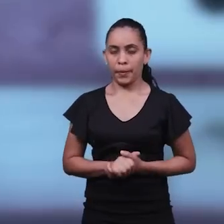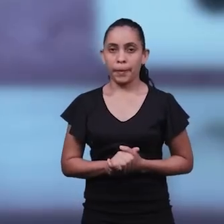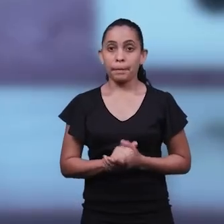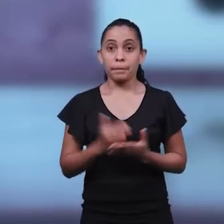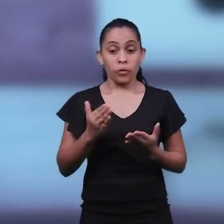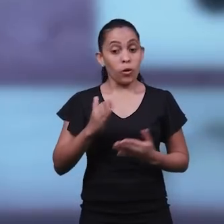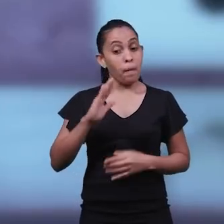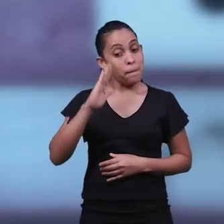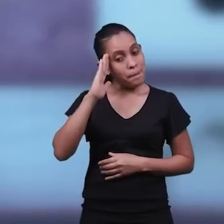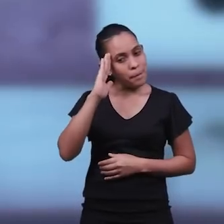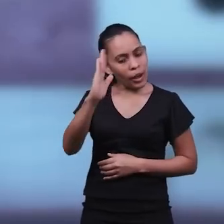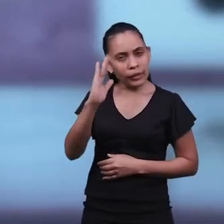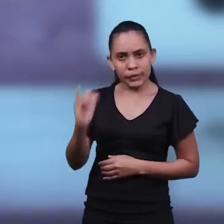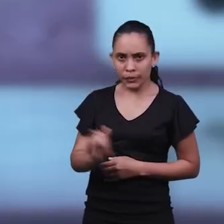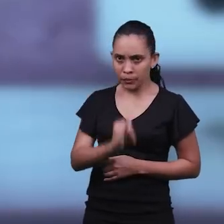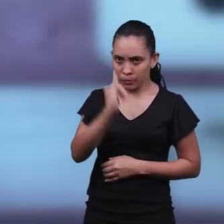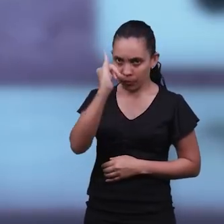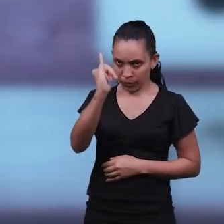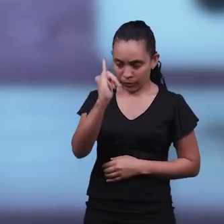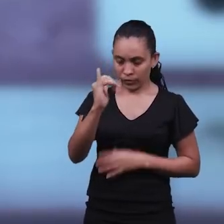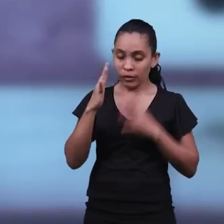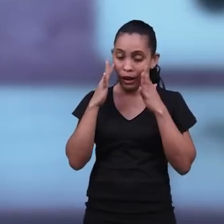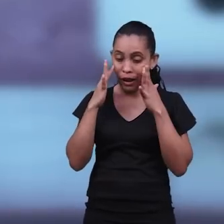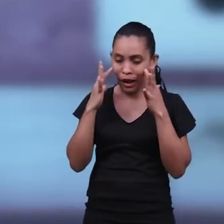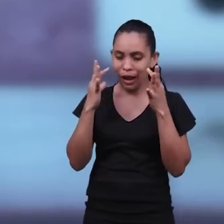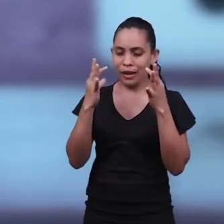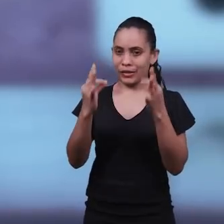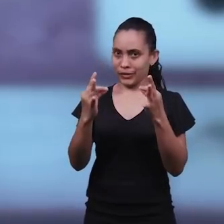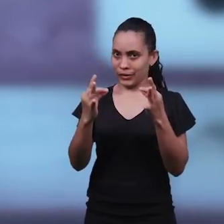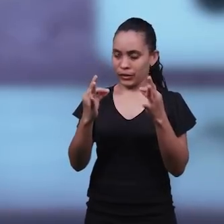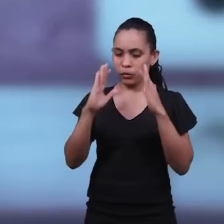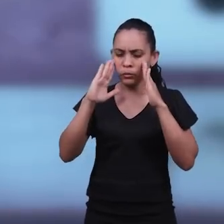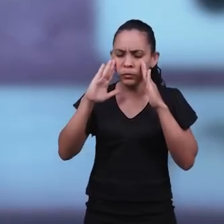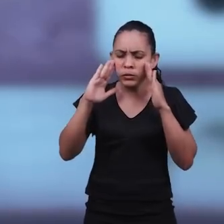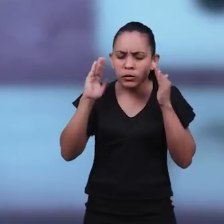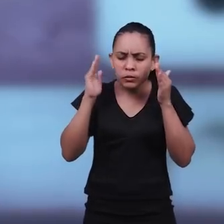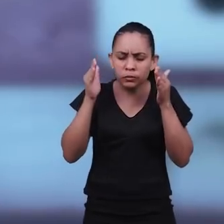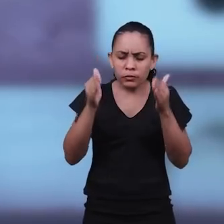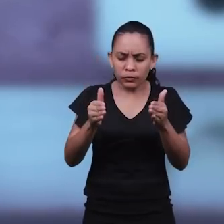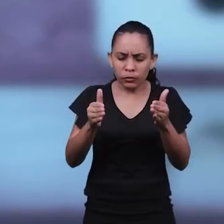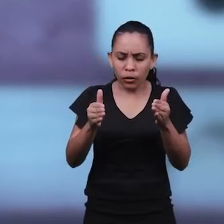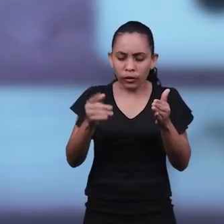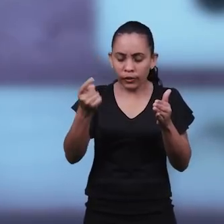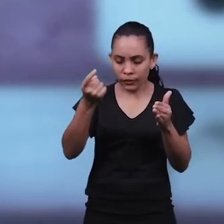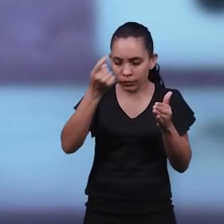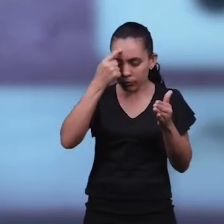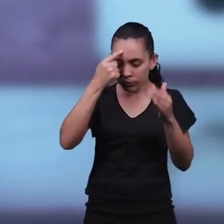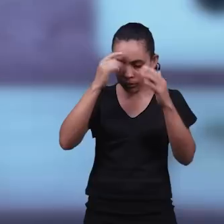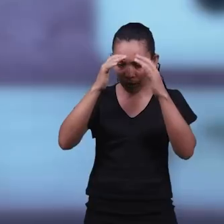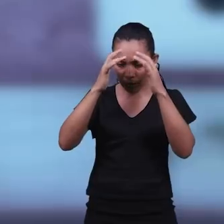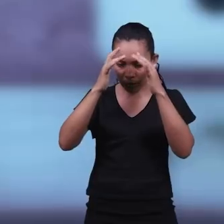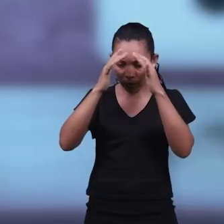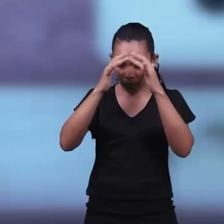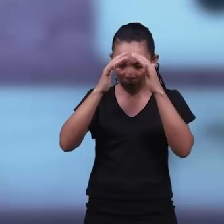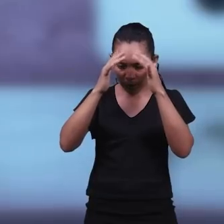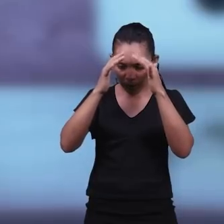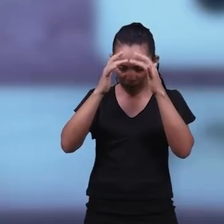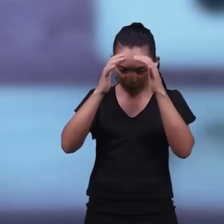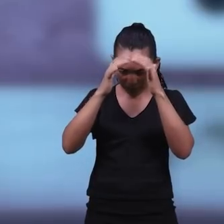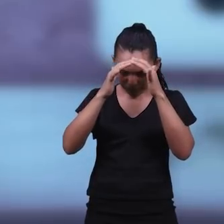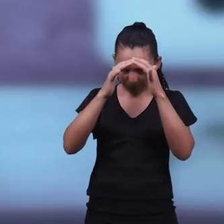O centro mais importante da atenção executiva encontra-se numa região conhecida